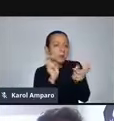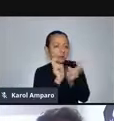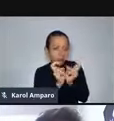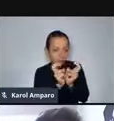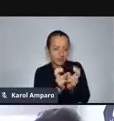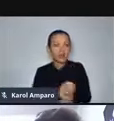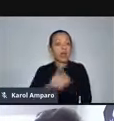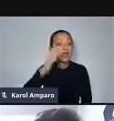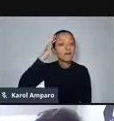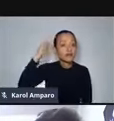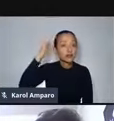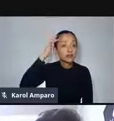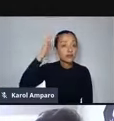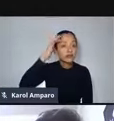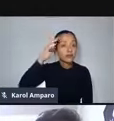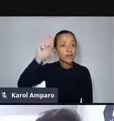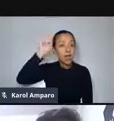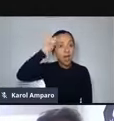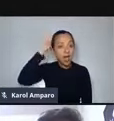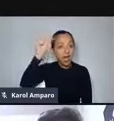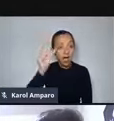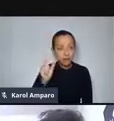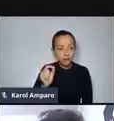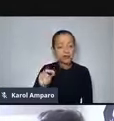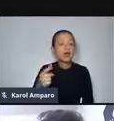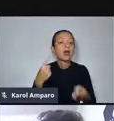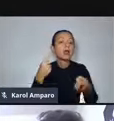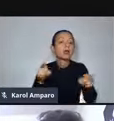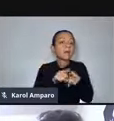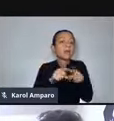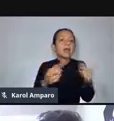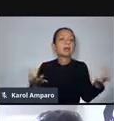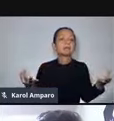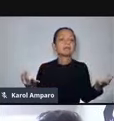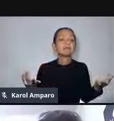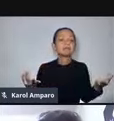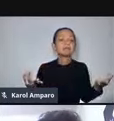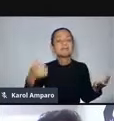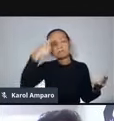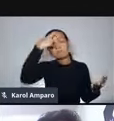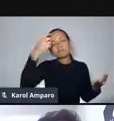filosofias africanas e meditação.